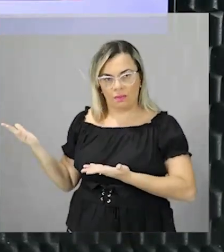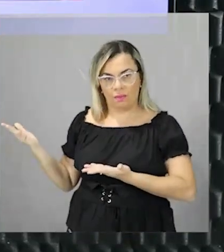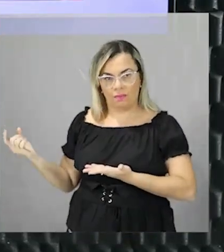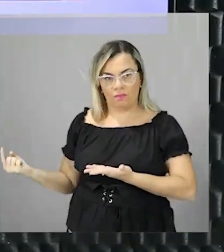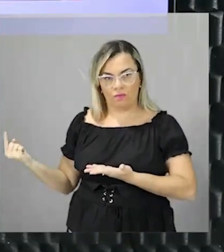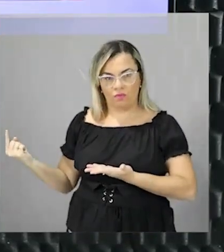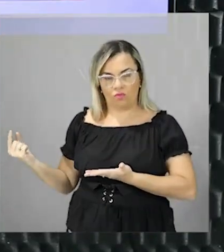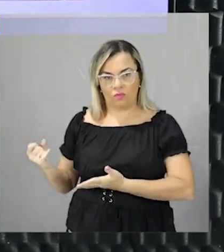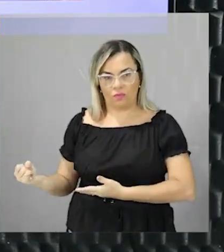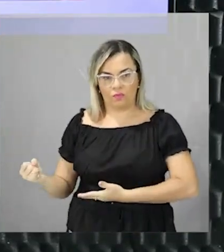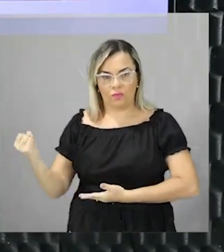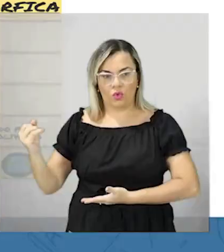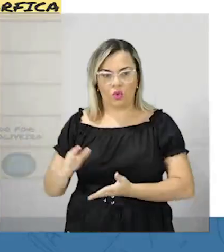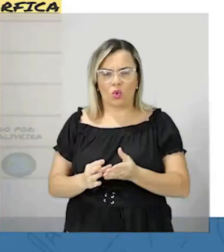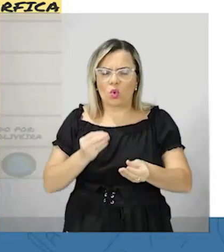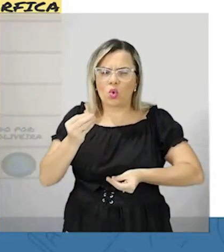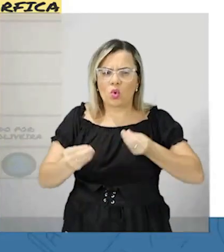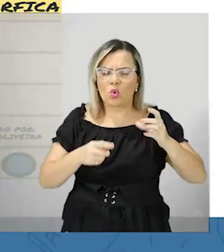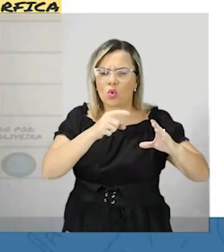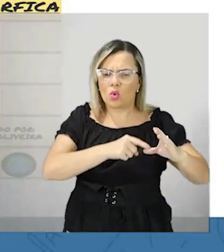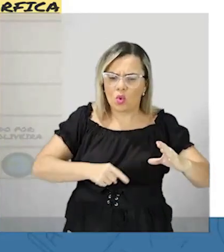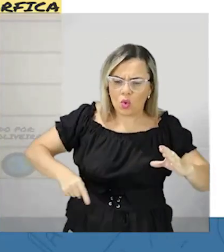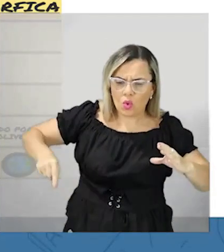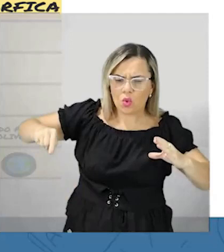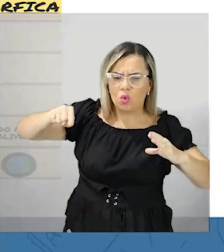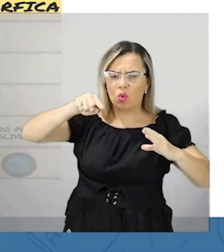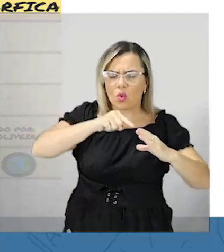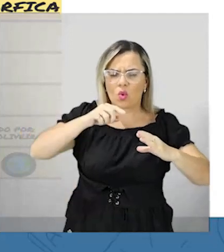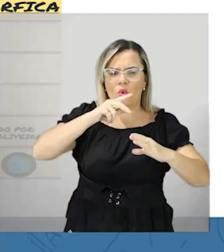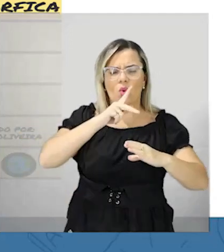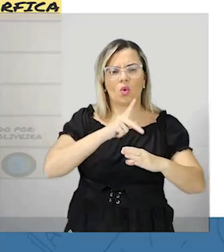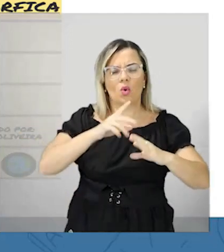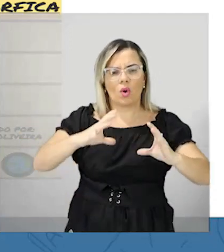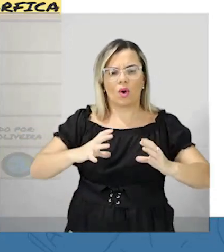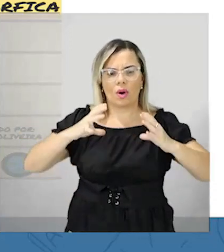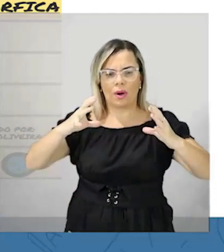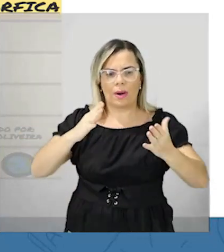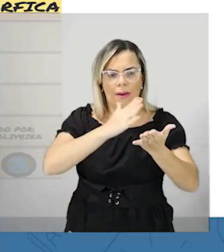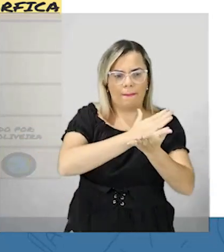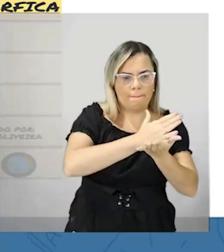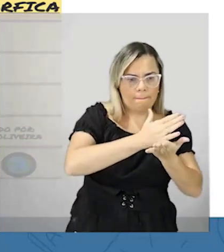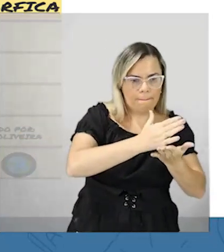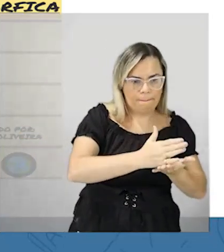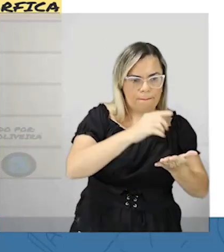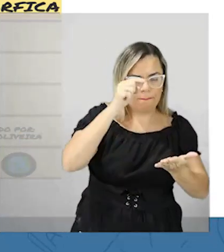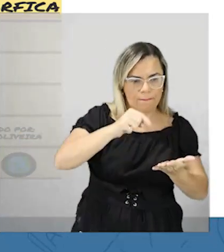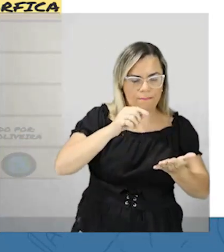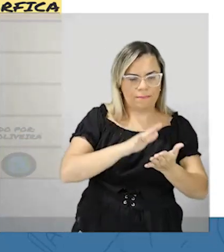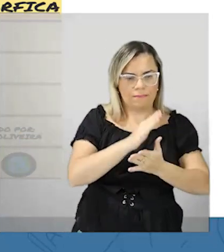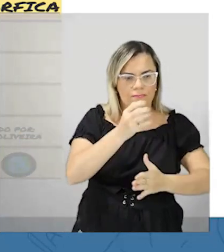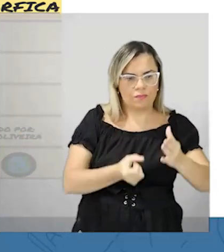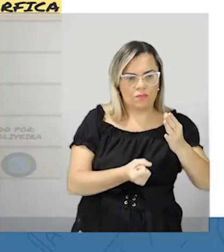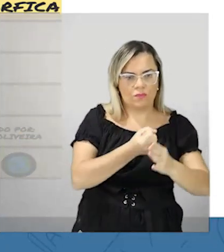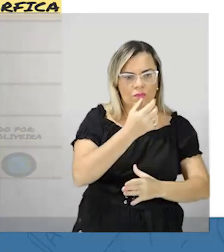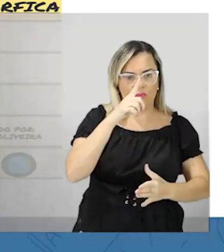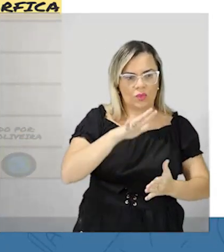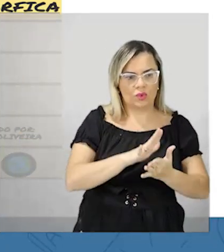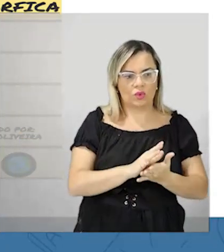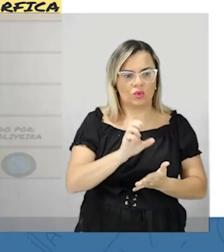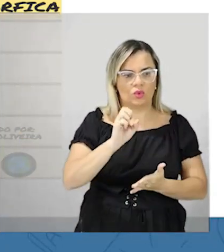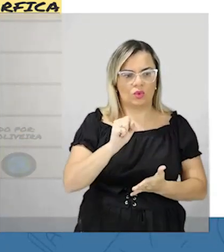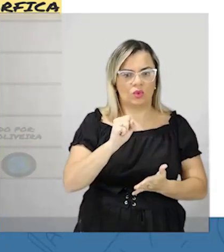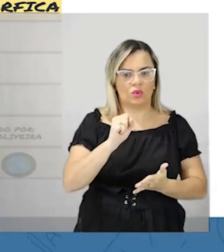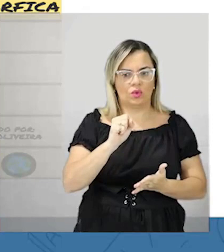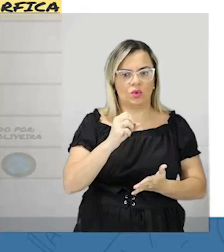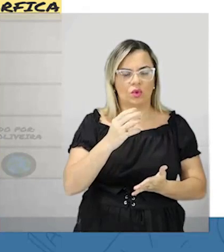Como funciona esse ciclo das rochas? É simples. Nós vamos ter as chamadas rochas iniciais, que são as rochas que vão ser formadas nos escudos cristalinos